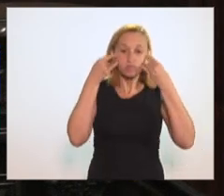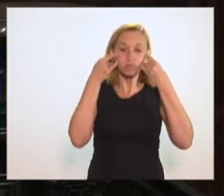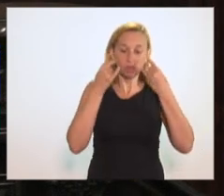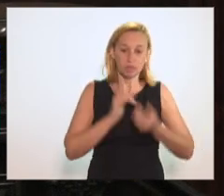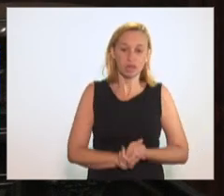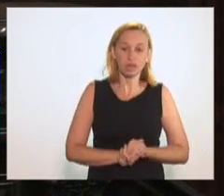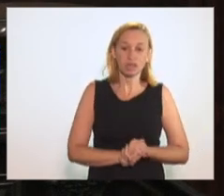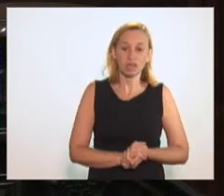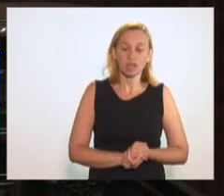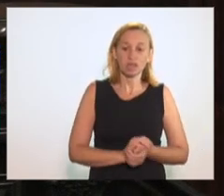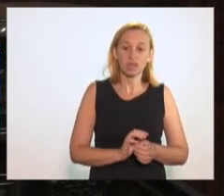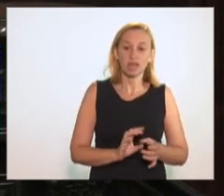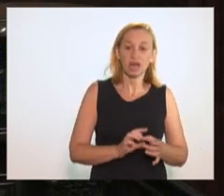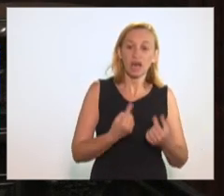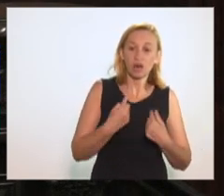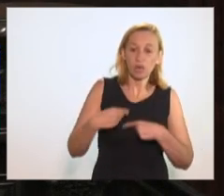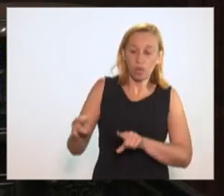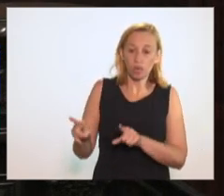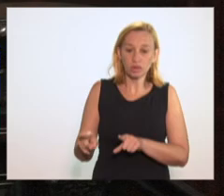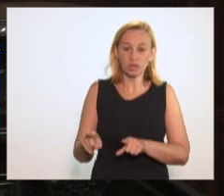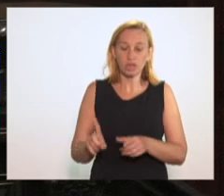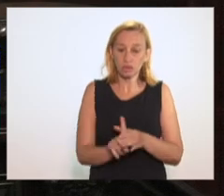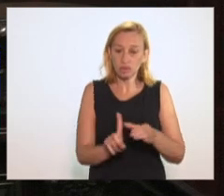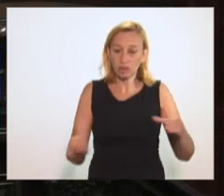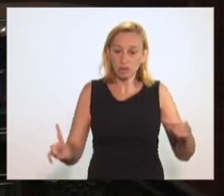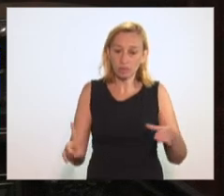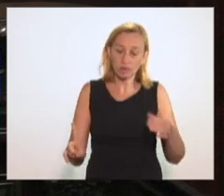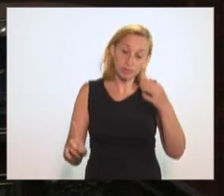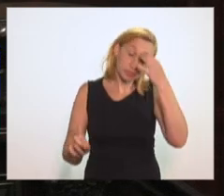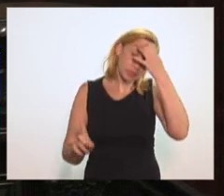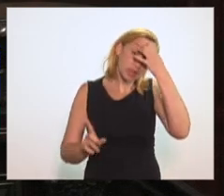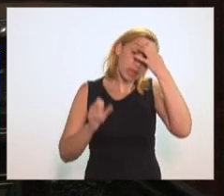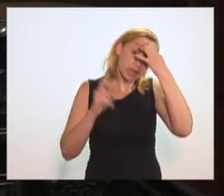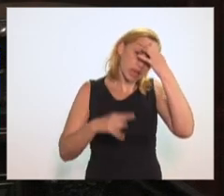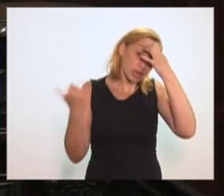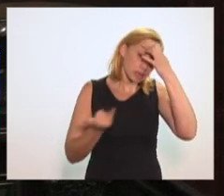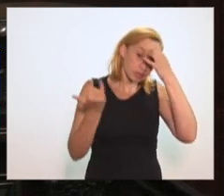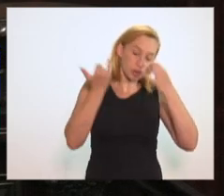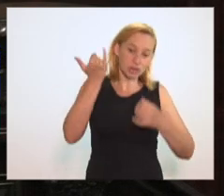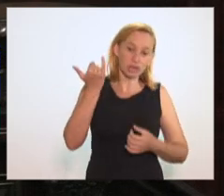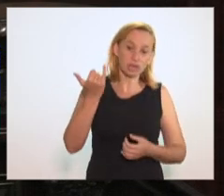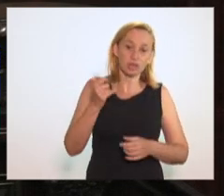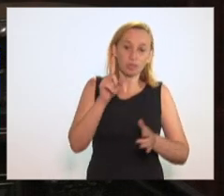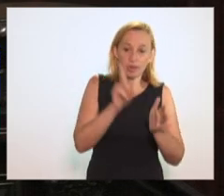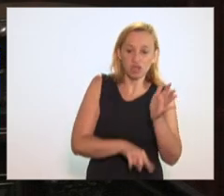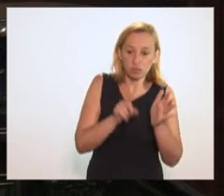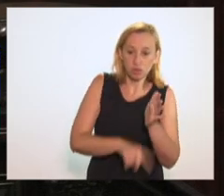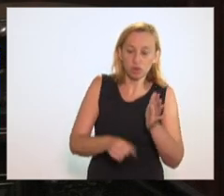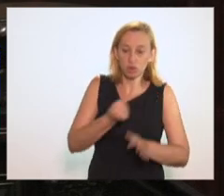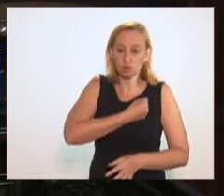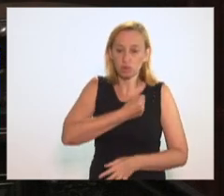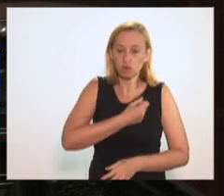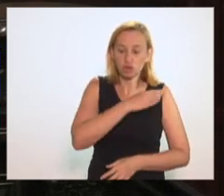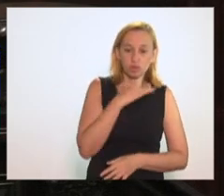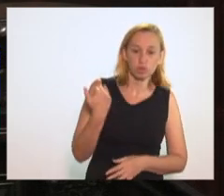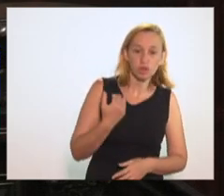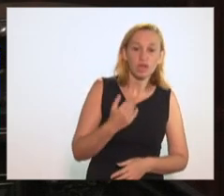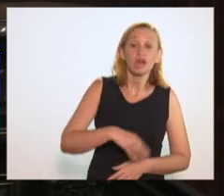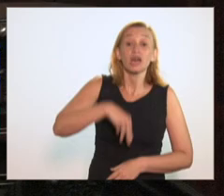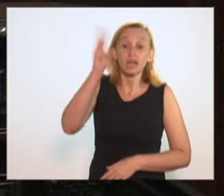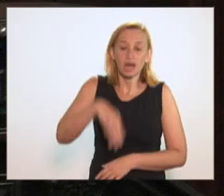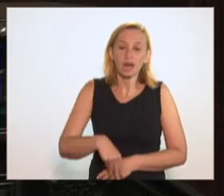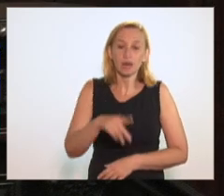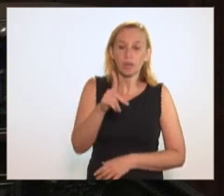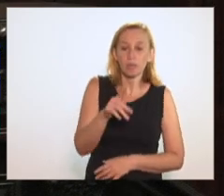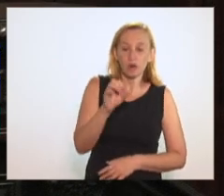de isolamento social que, muitas vezes, são fundamentais para diminuir o número de mortes. Quem politiza a